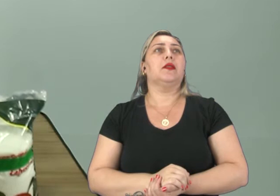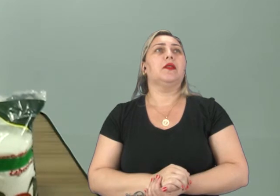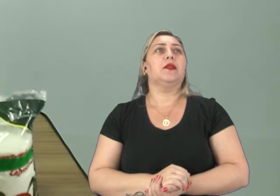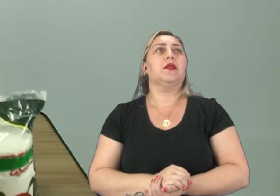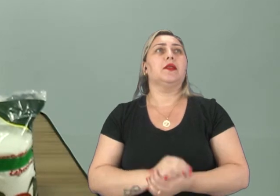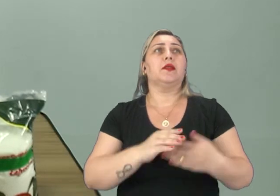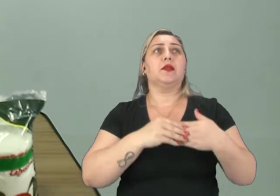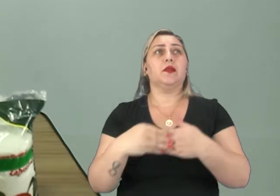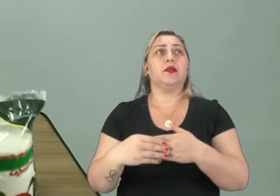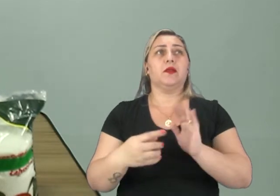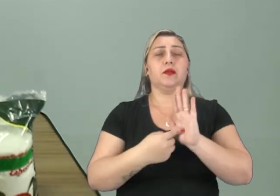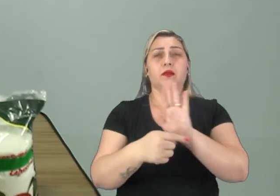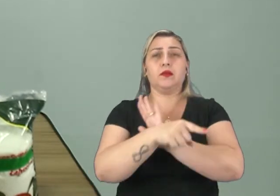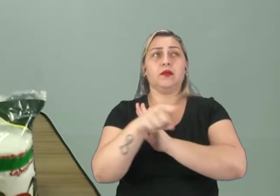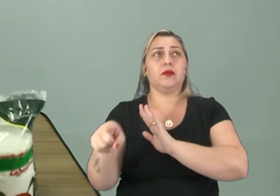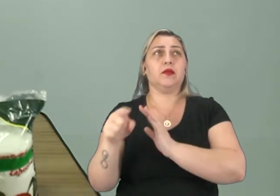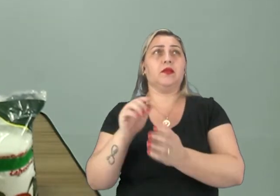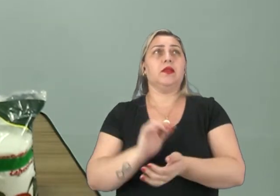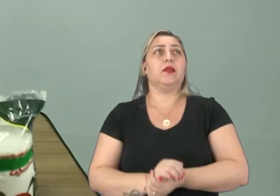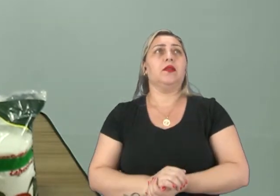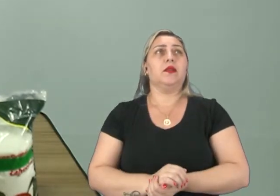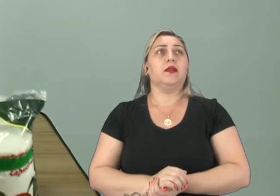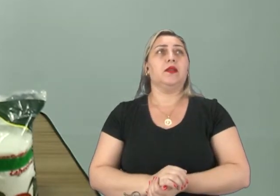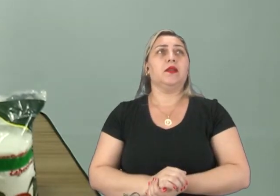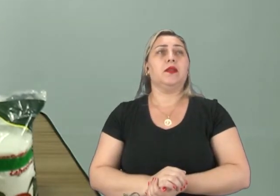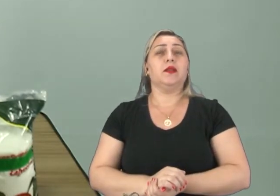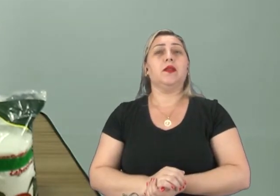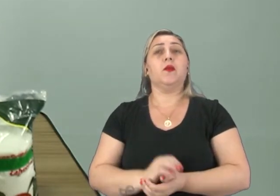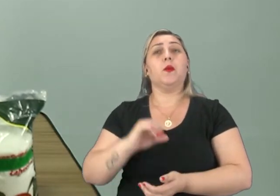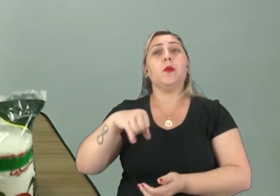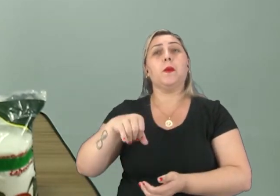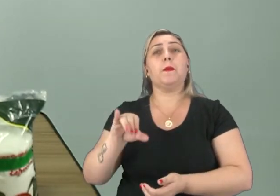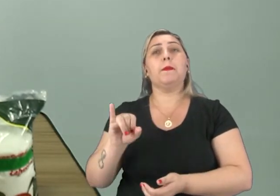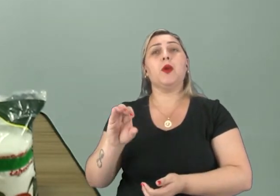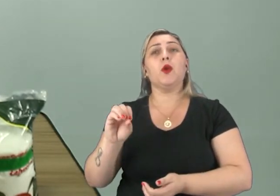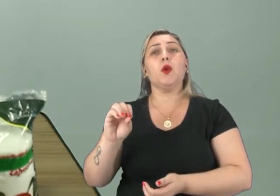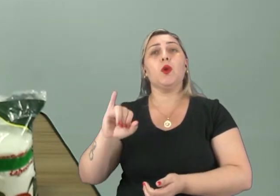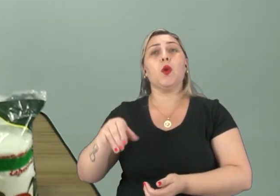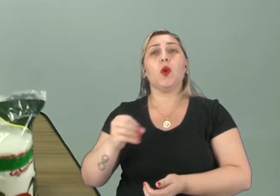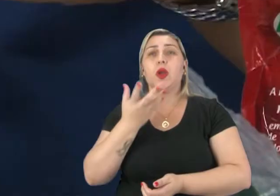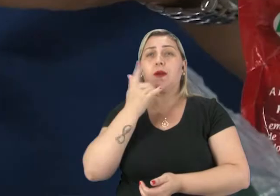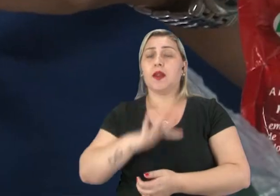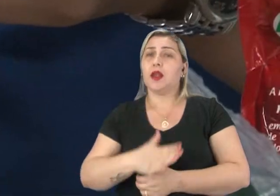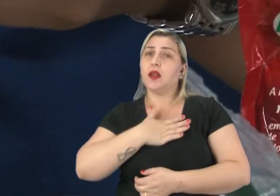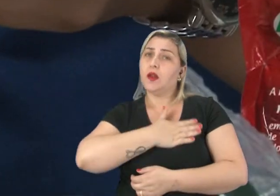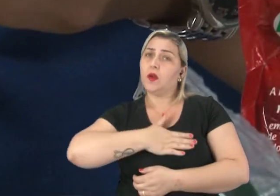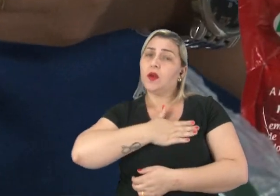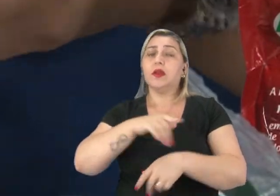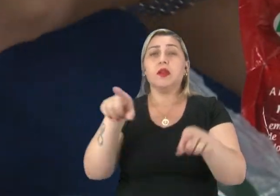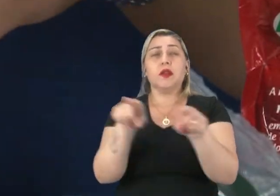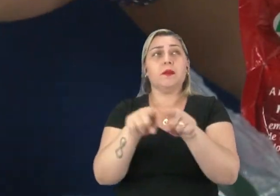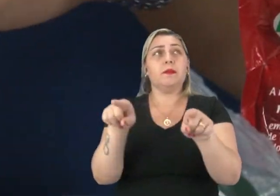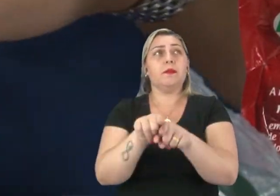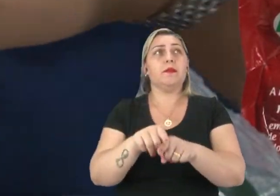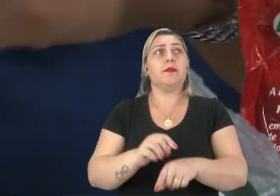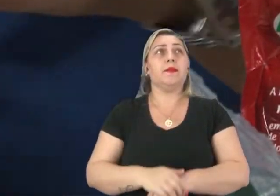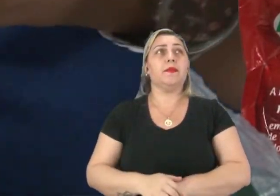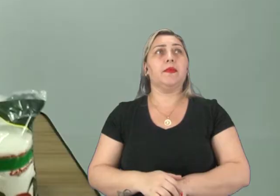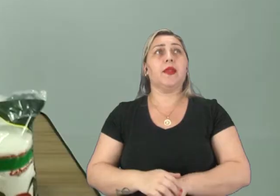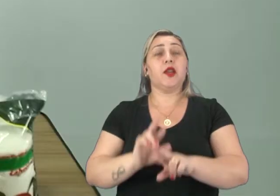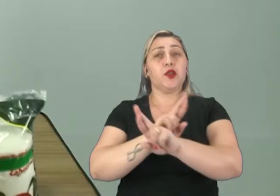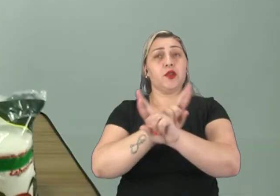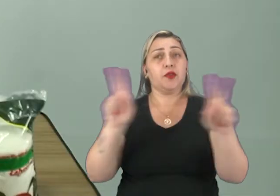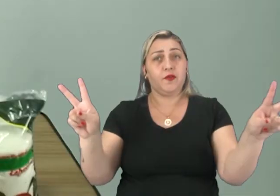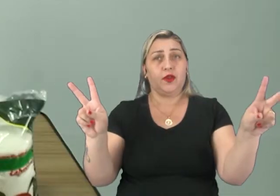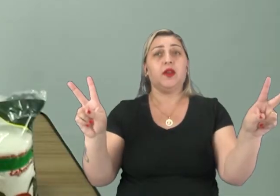Uma coisa que eu trouxe aqui para mostrar para vocês é o macarrão instantâneo. Muita criança gosta de macarrão instantâneo também. E na